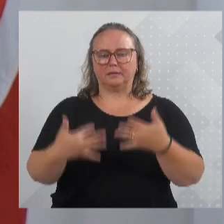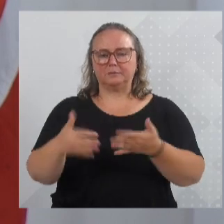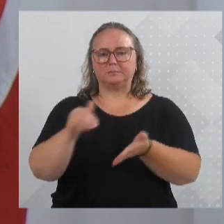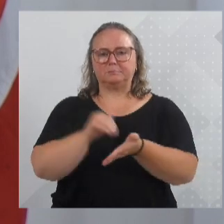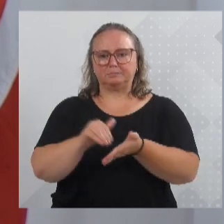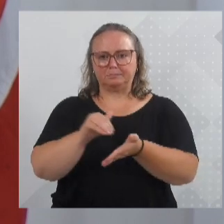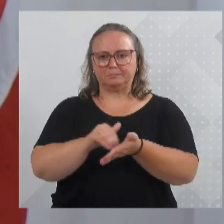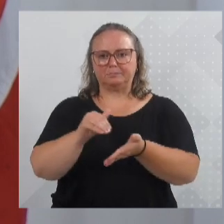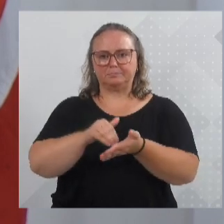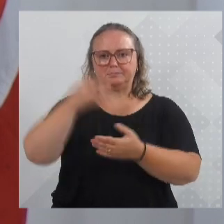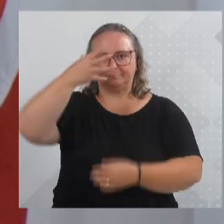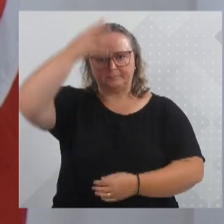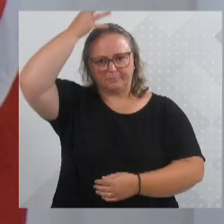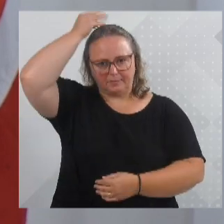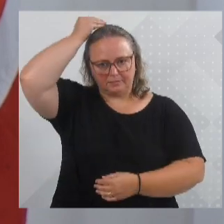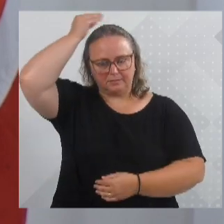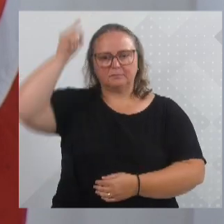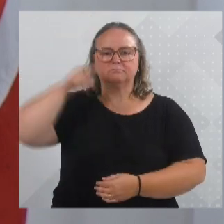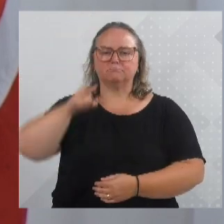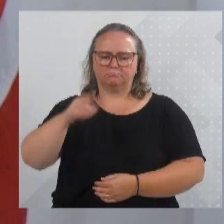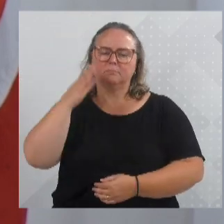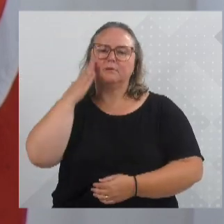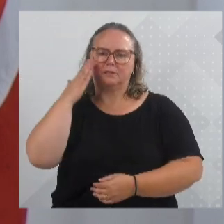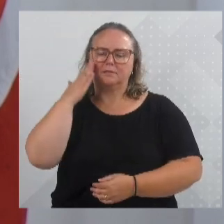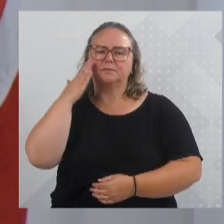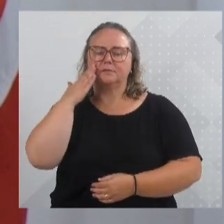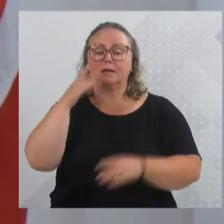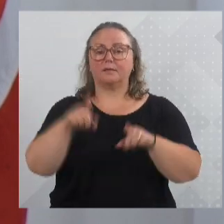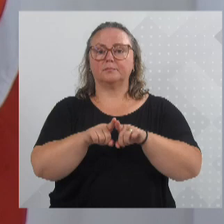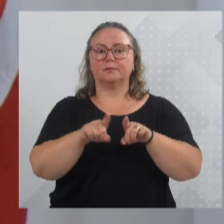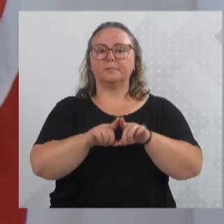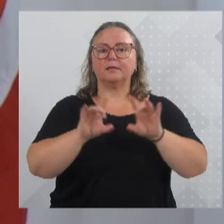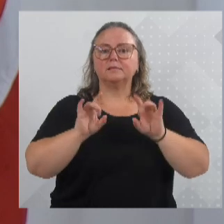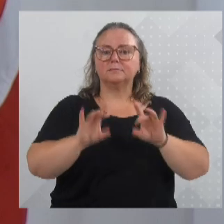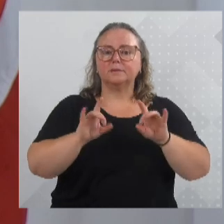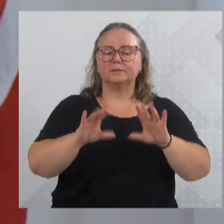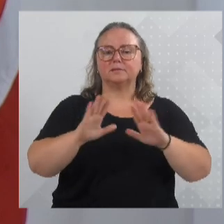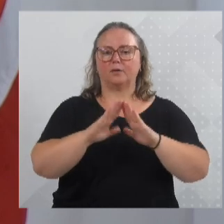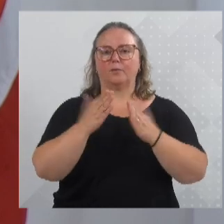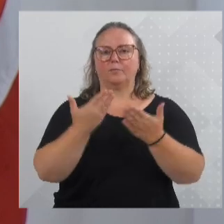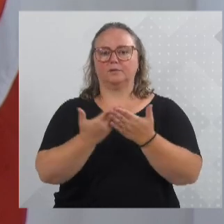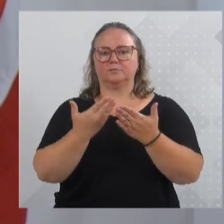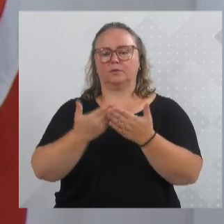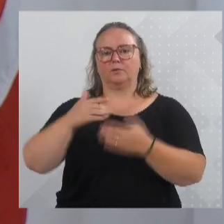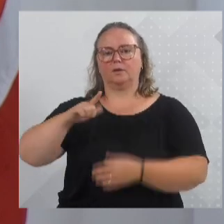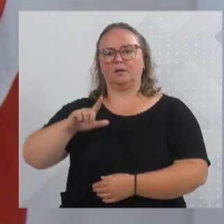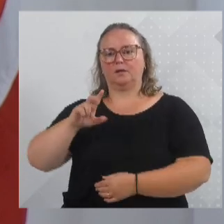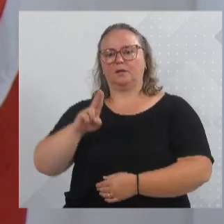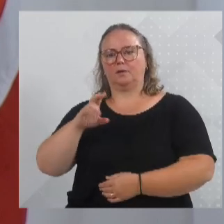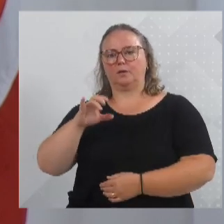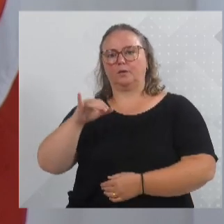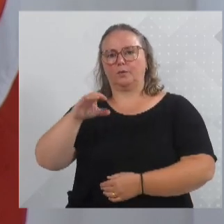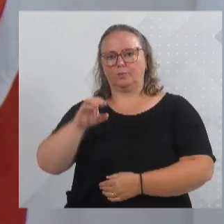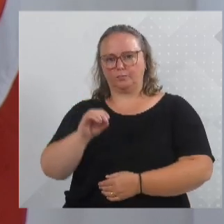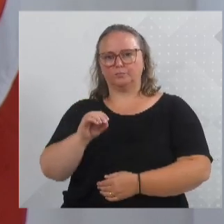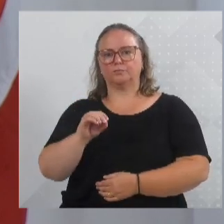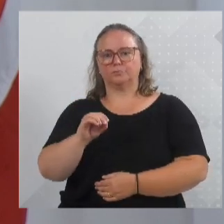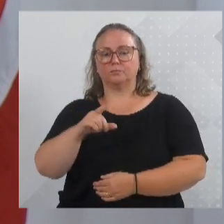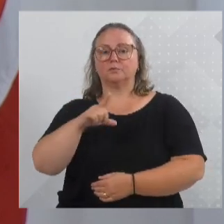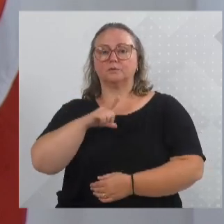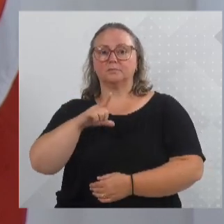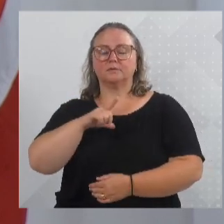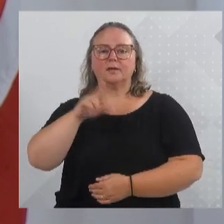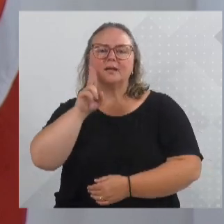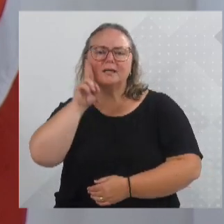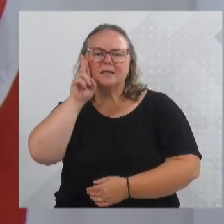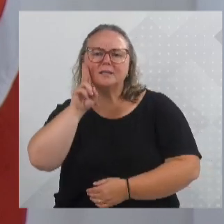Alexandre Matias, que sabe das demandas, em especial o Colégio Lúcio Esteves. O Colégio Lúcio Esteves tem uma história